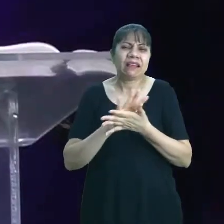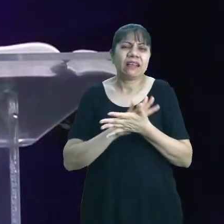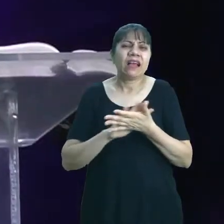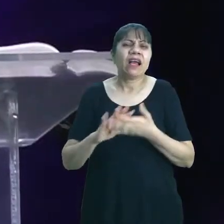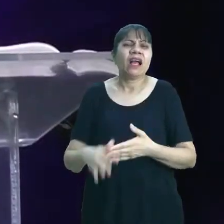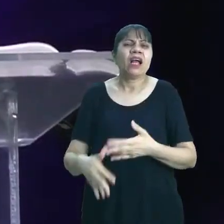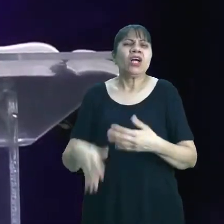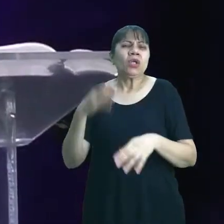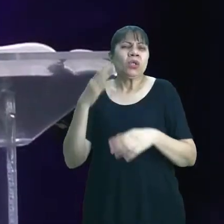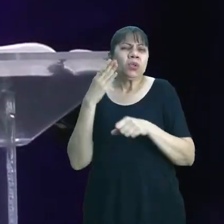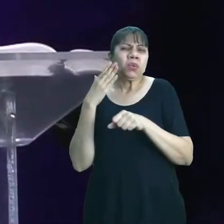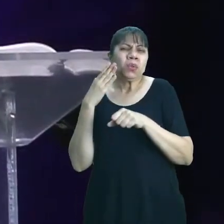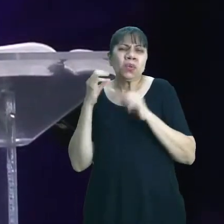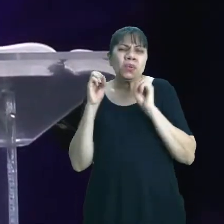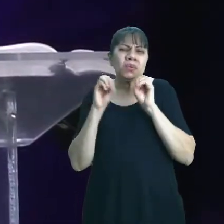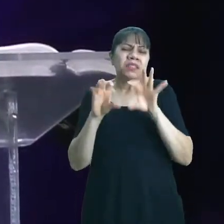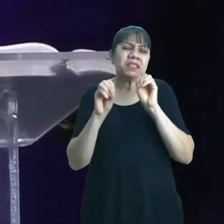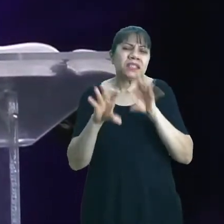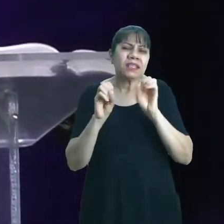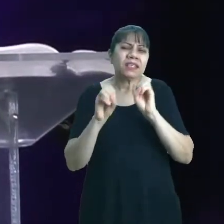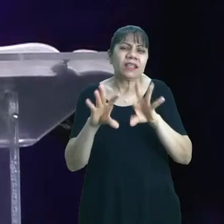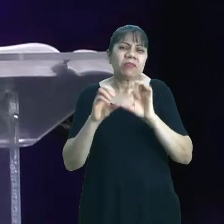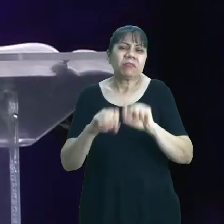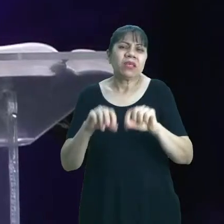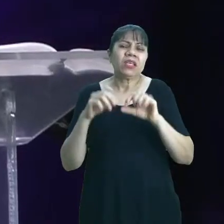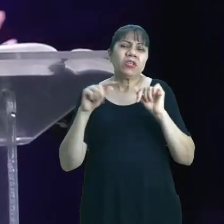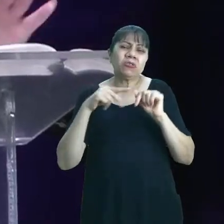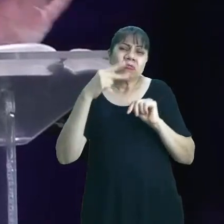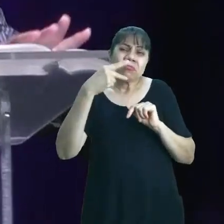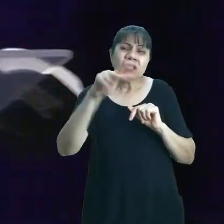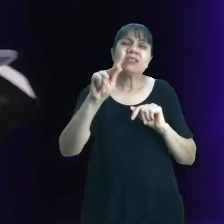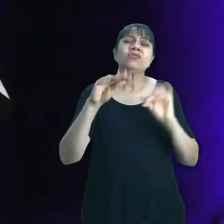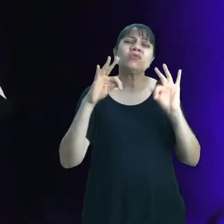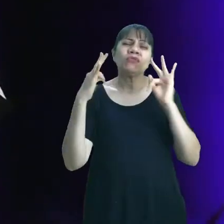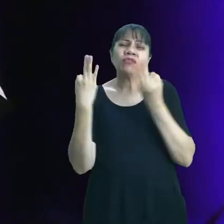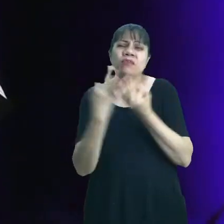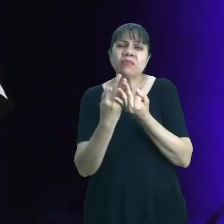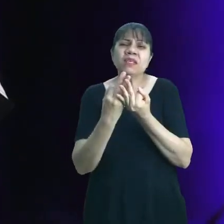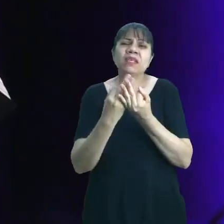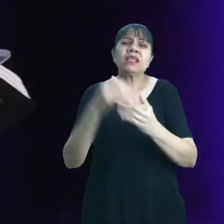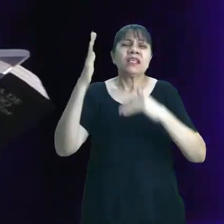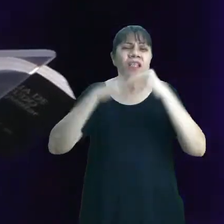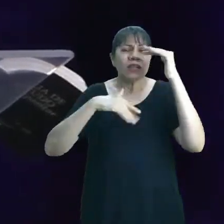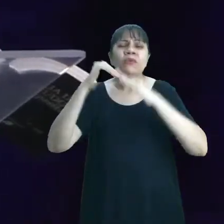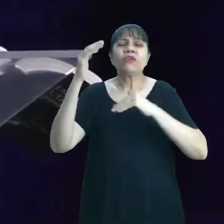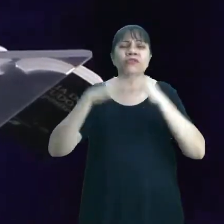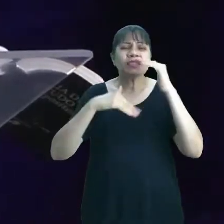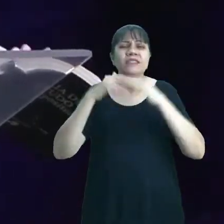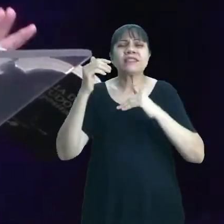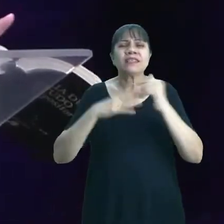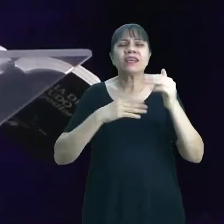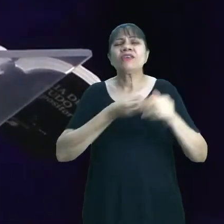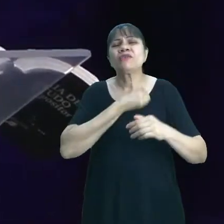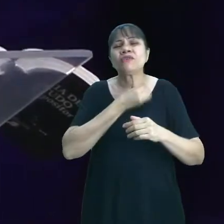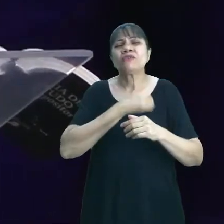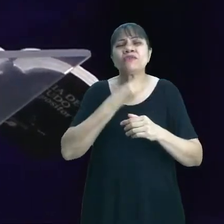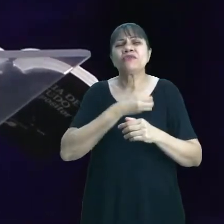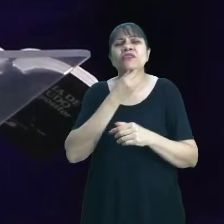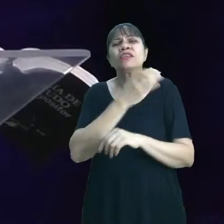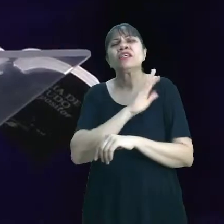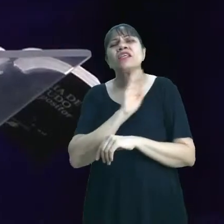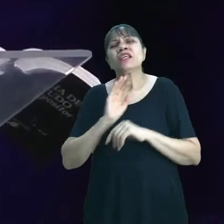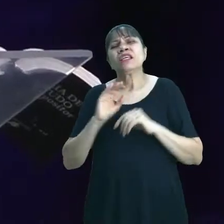sua família está aqui, para a sua vida profissional está aqui, para a sua vida amorosa está